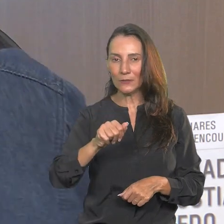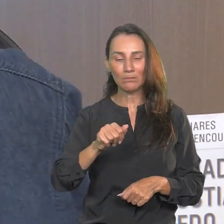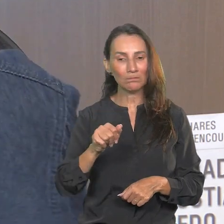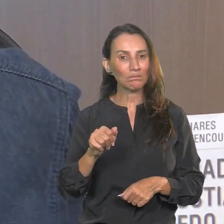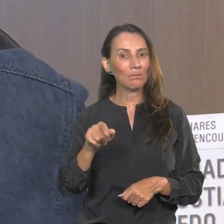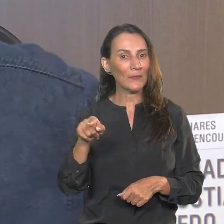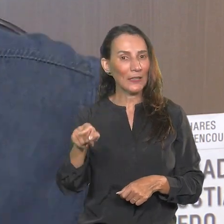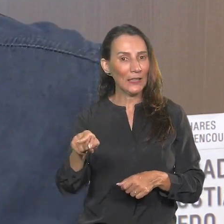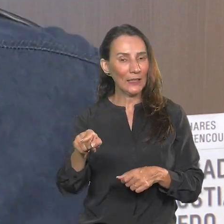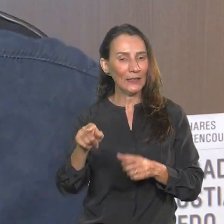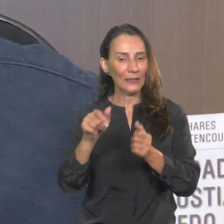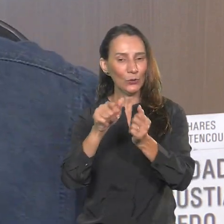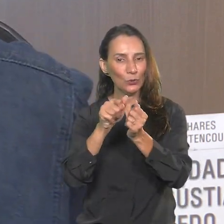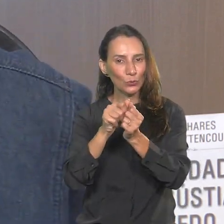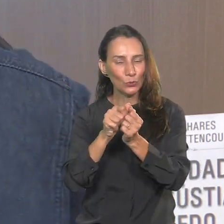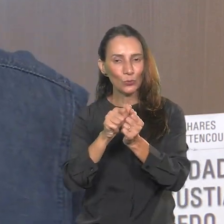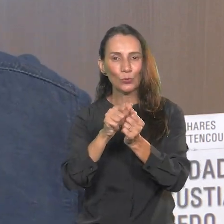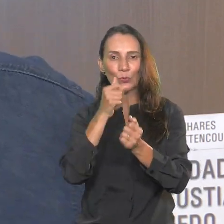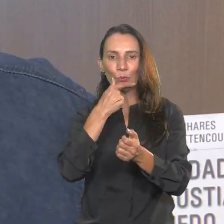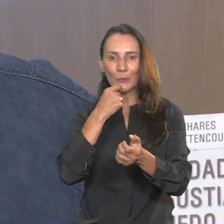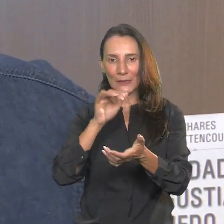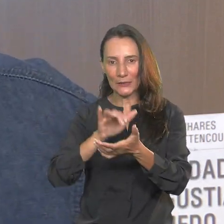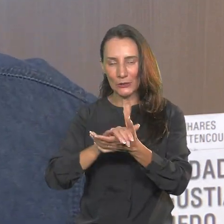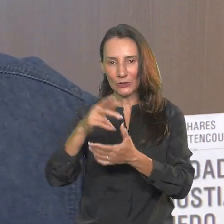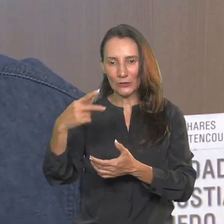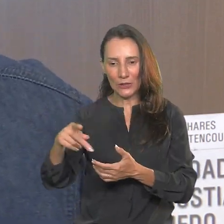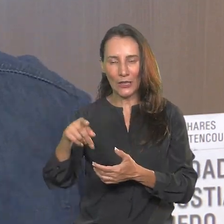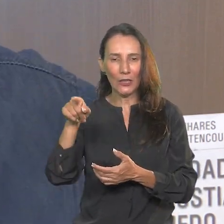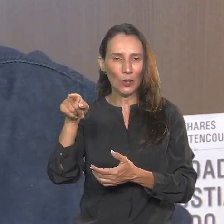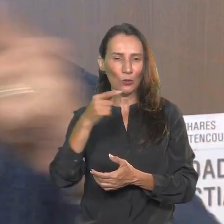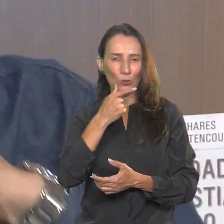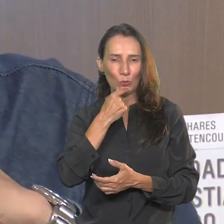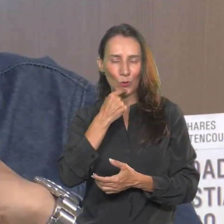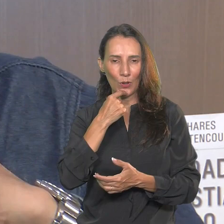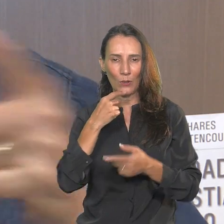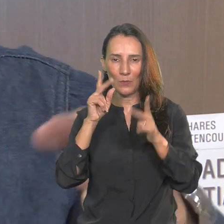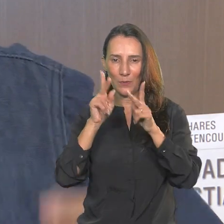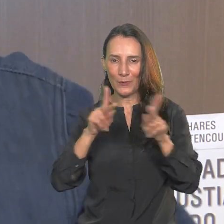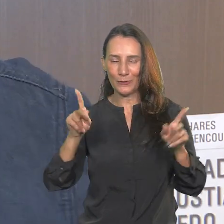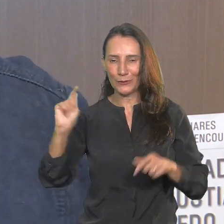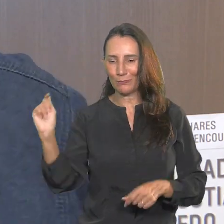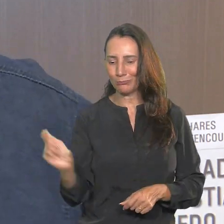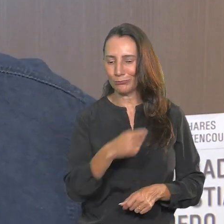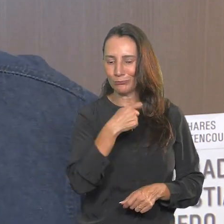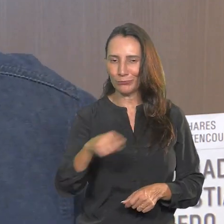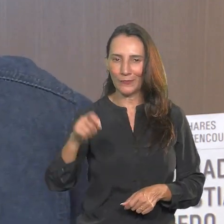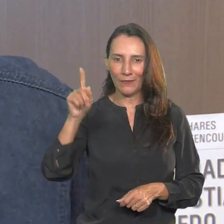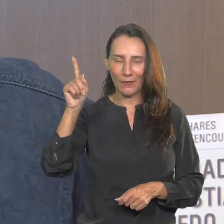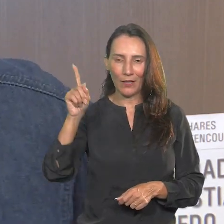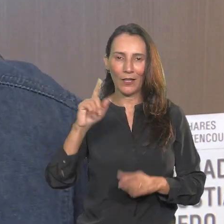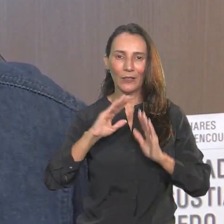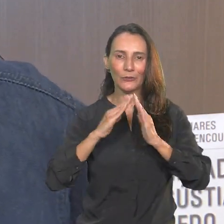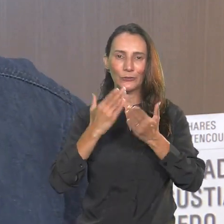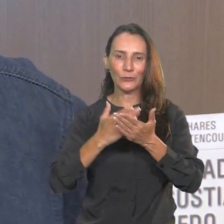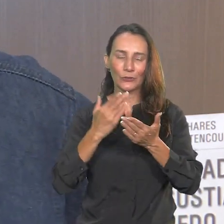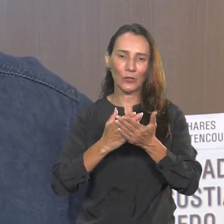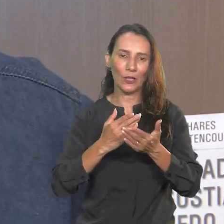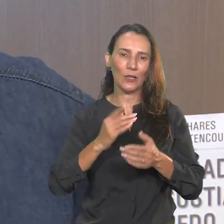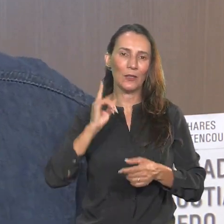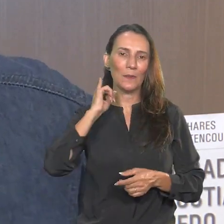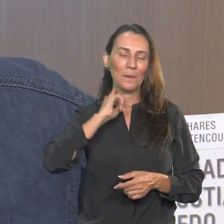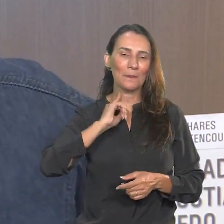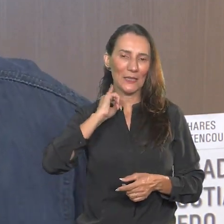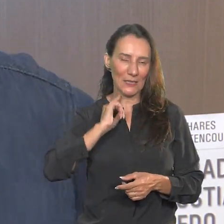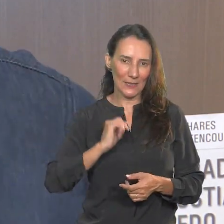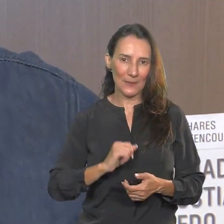um culto. Ele é professor lá no Minas Tênis, professor de tênis no Minas Tênis. Olha que legal. E toda terça-feira tem uma reunião